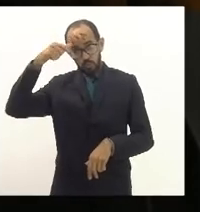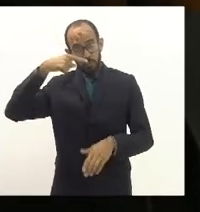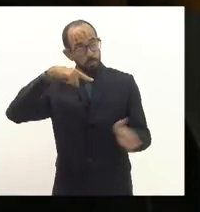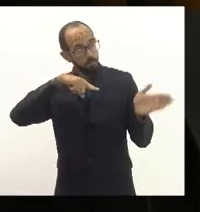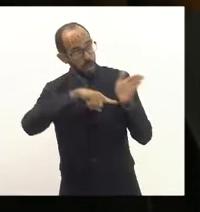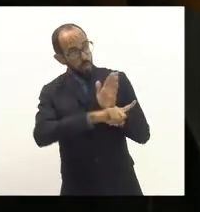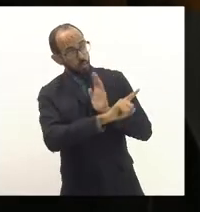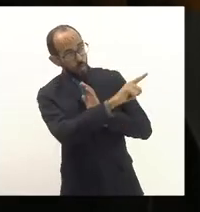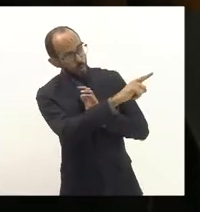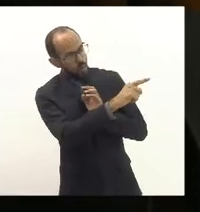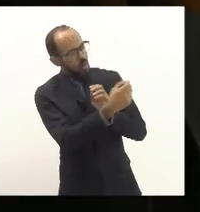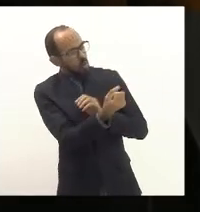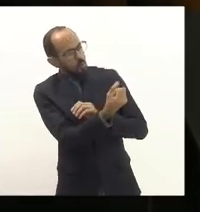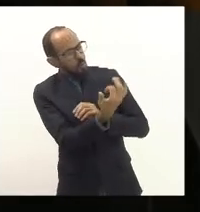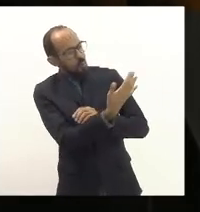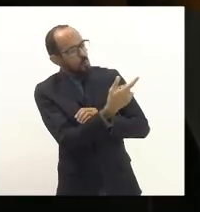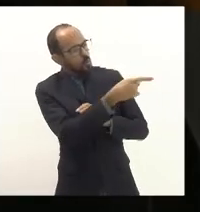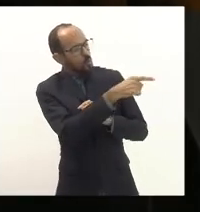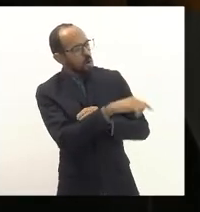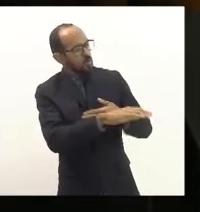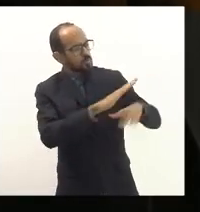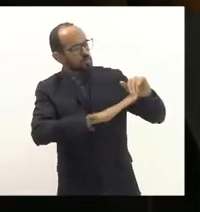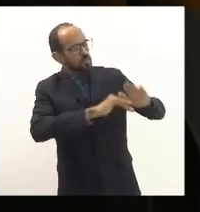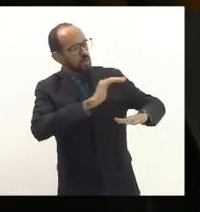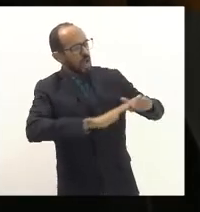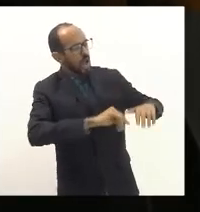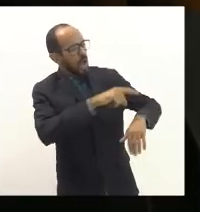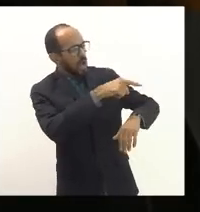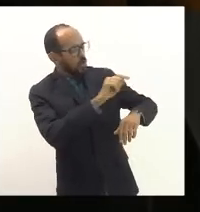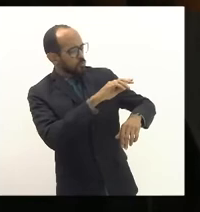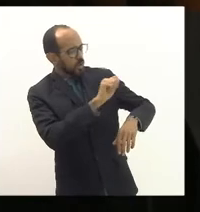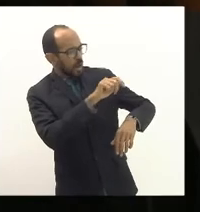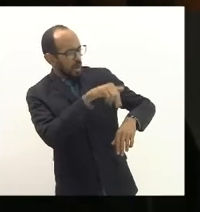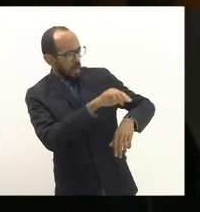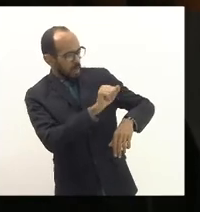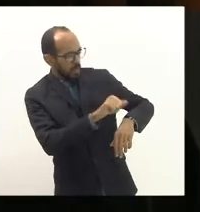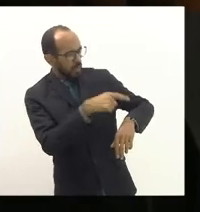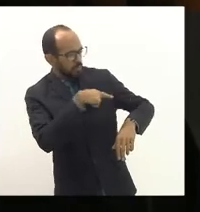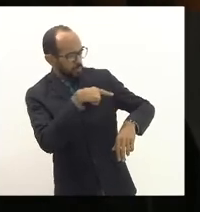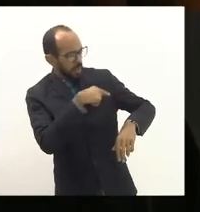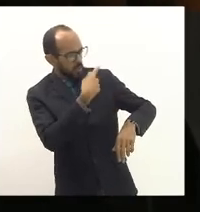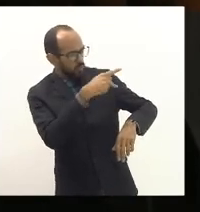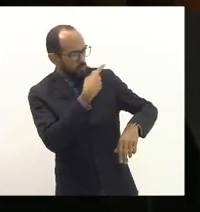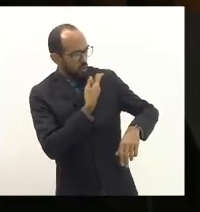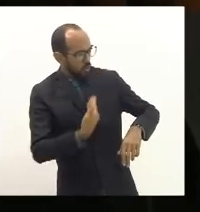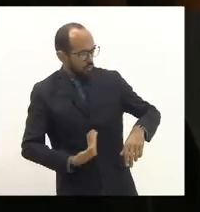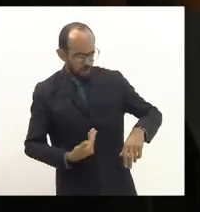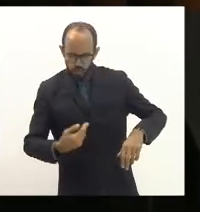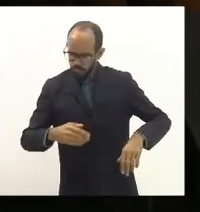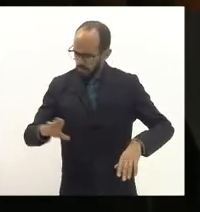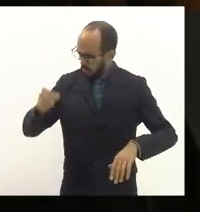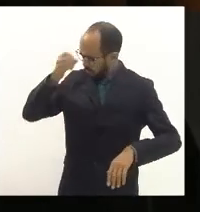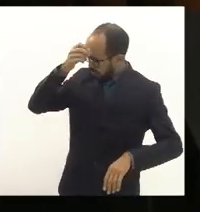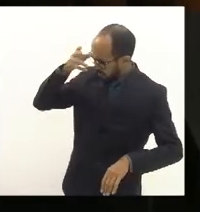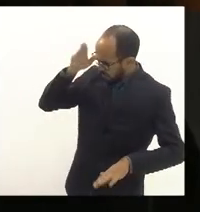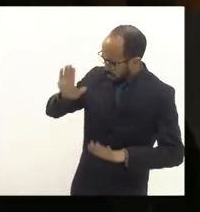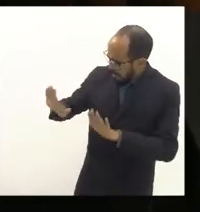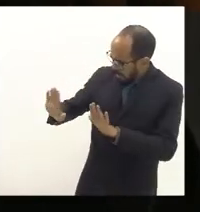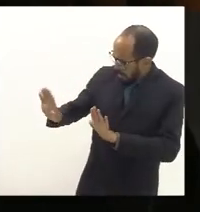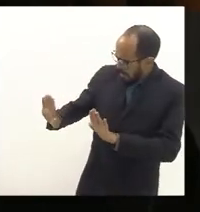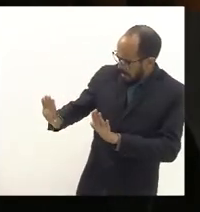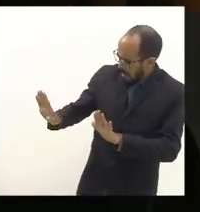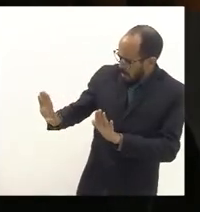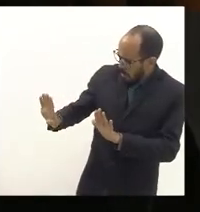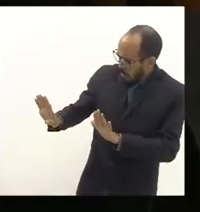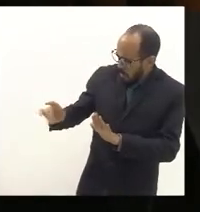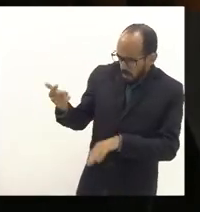ele quantos cargos a deputada Alana Passos tem no seu governo. E o prefeito falou, mas governador, ela não tem